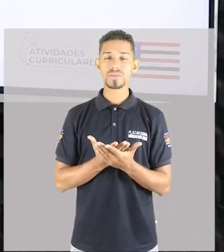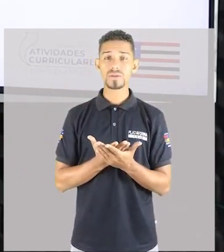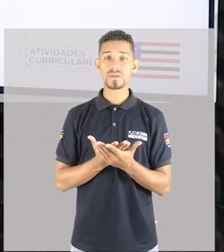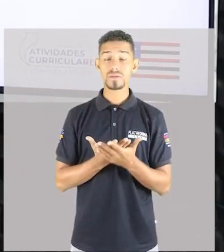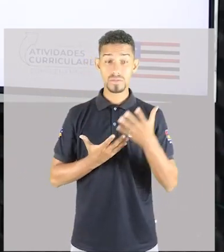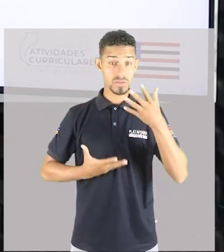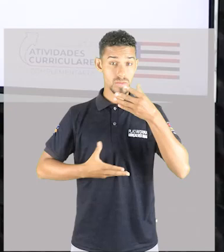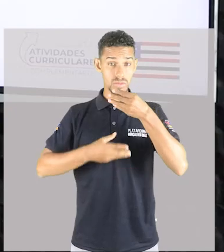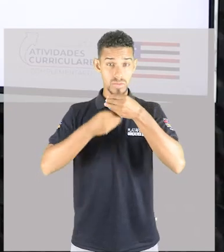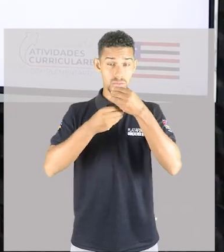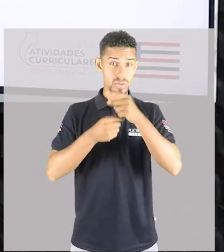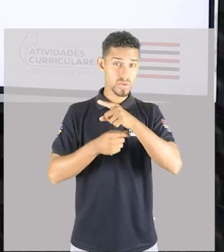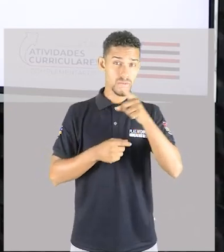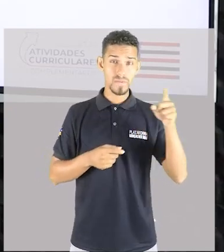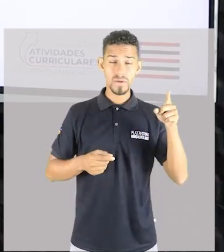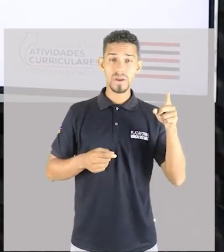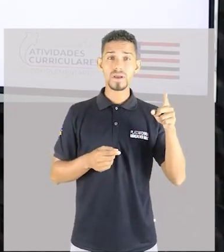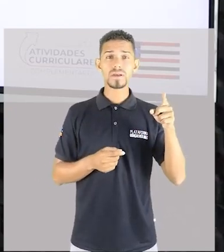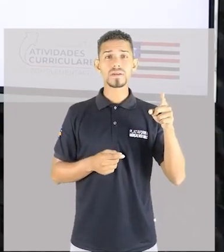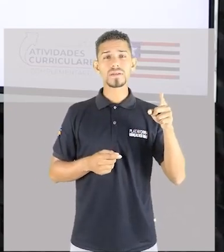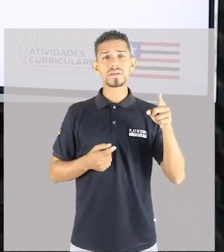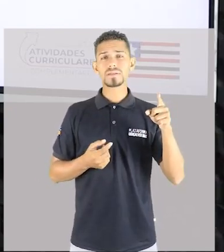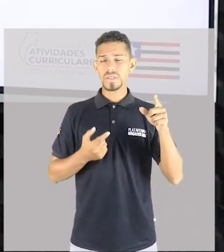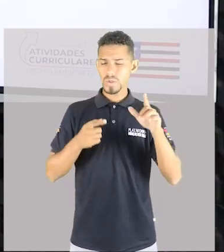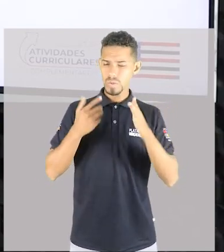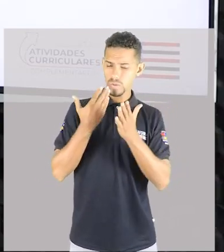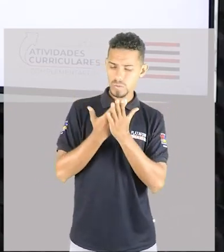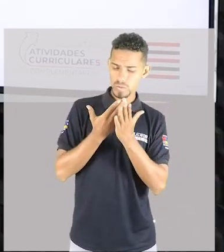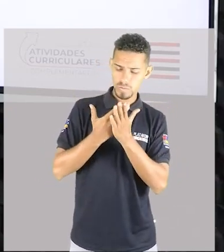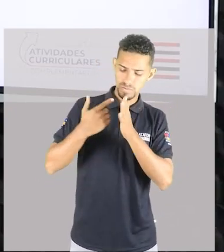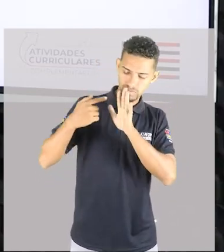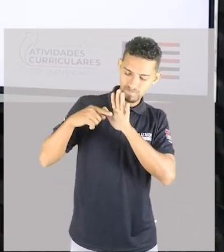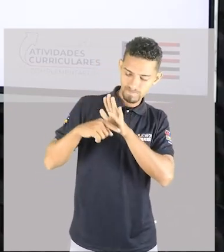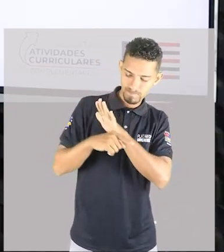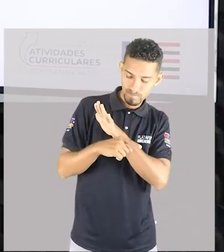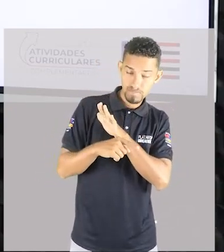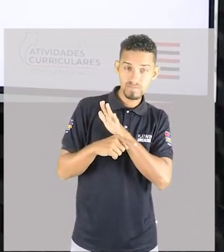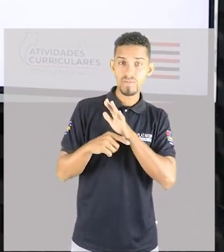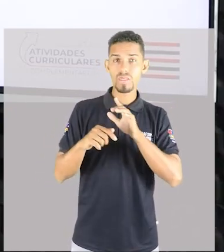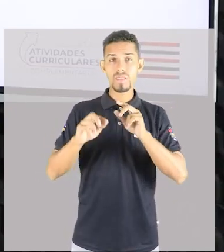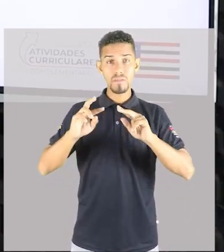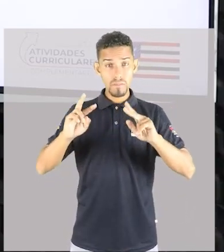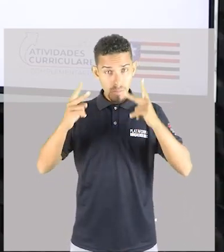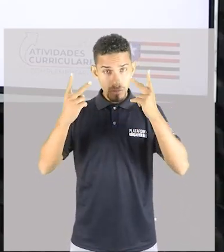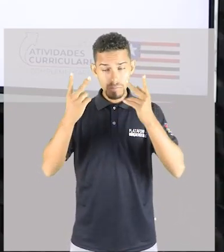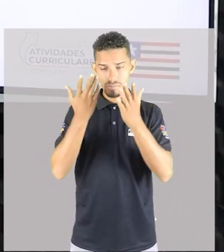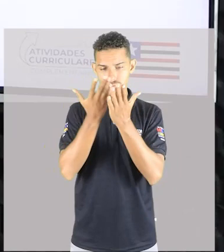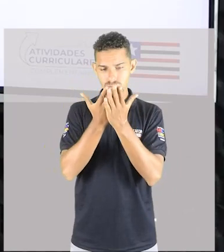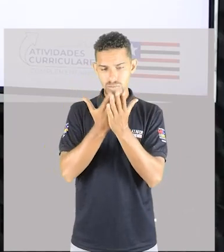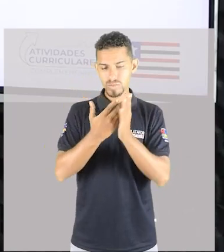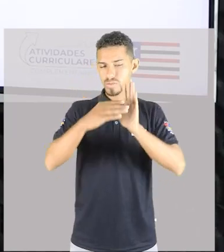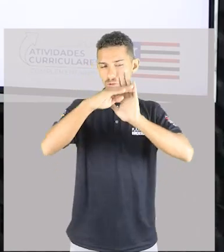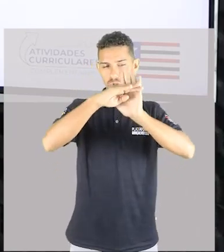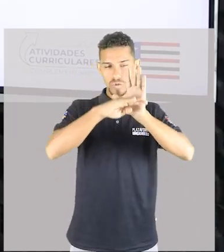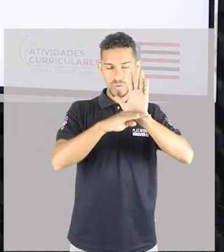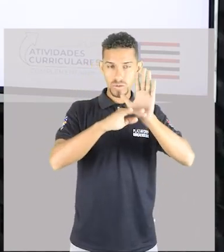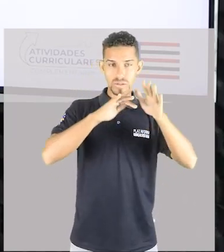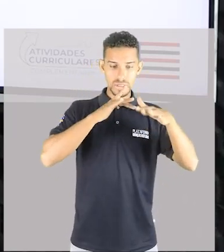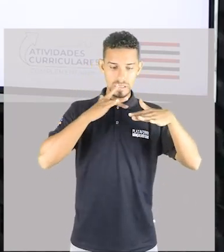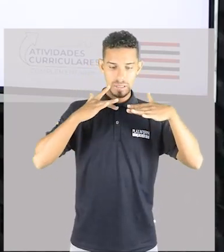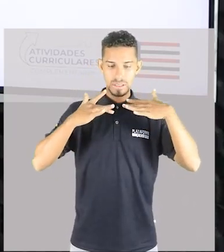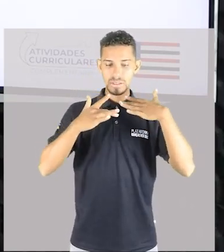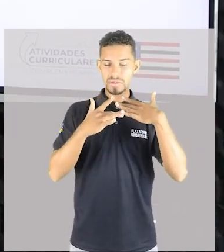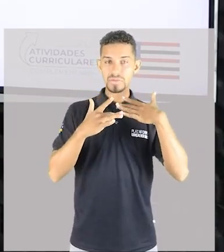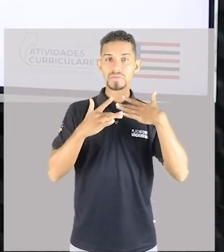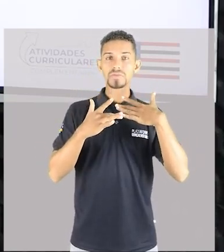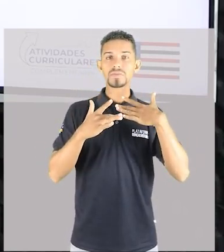só reforçando que é para você aprofundar no assunto, acesse o plano de estudos, tá? Nos acompanhe nas redes